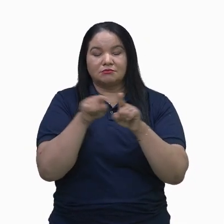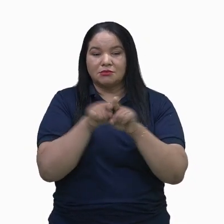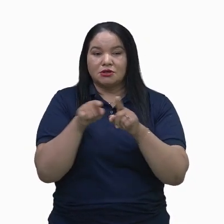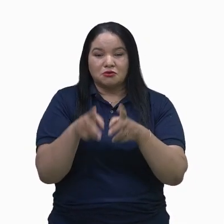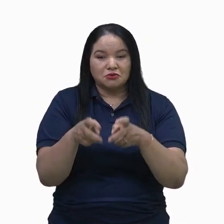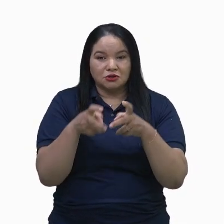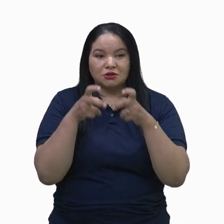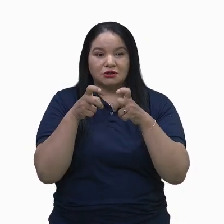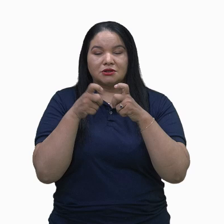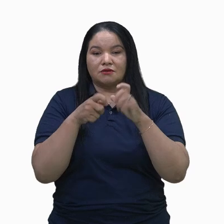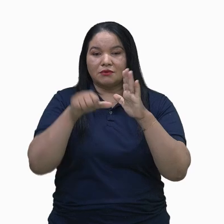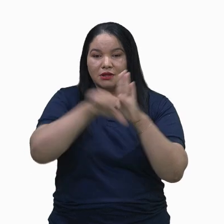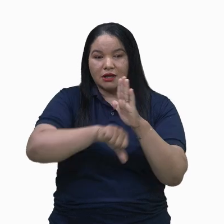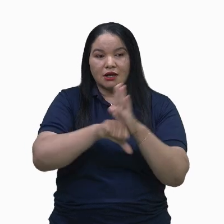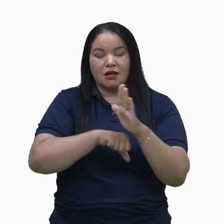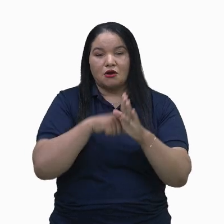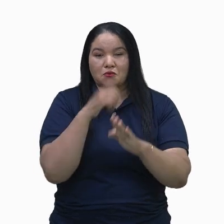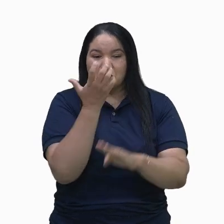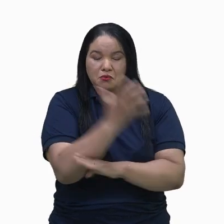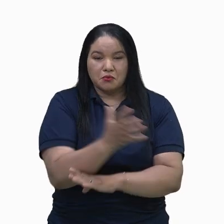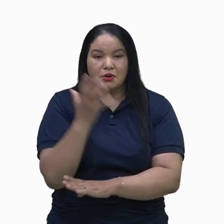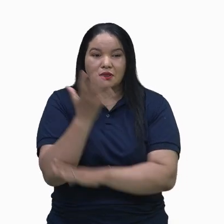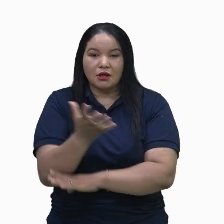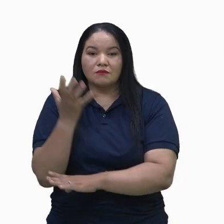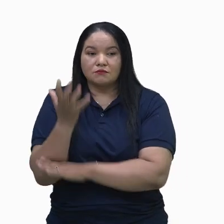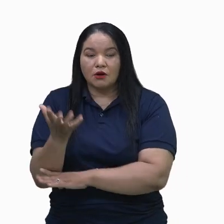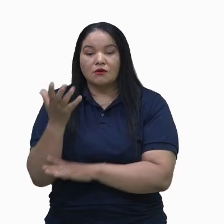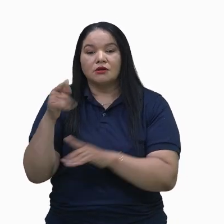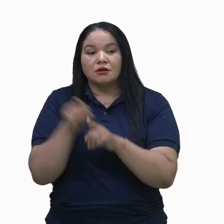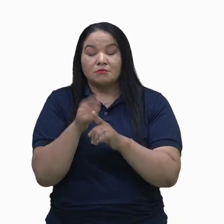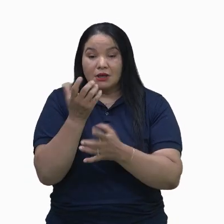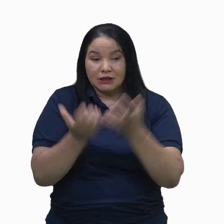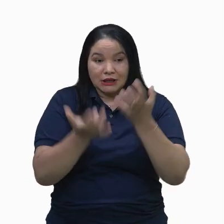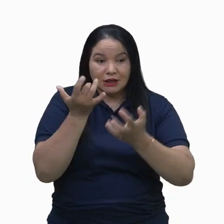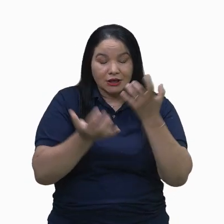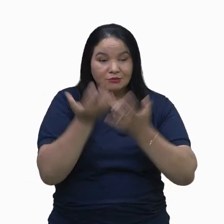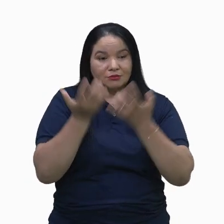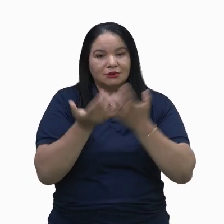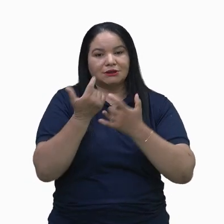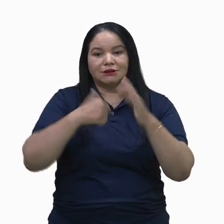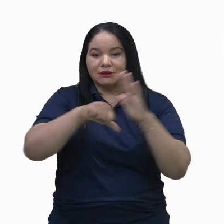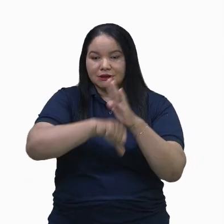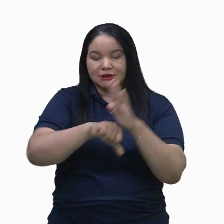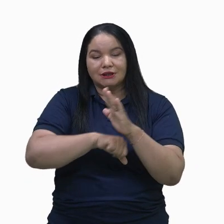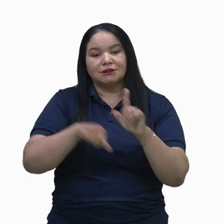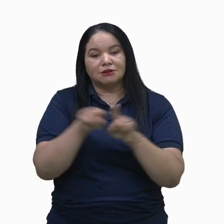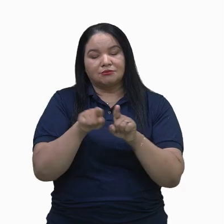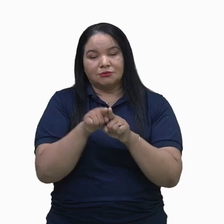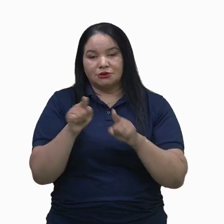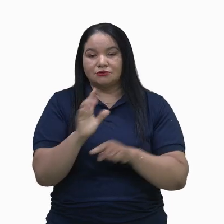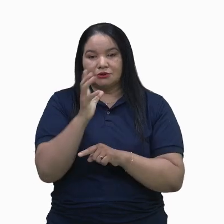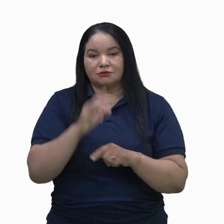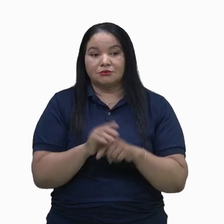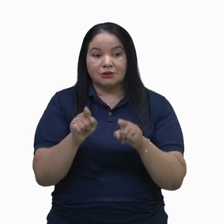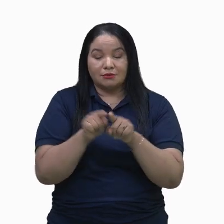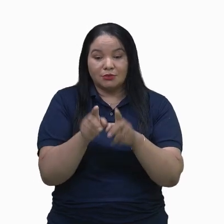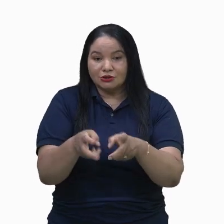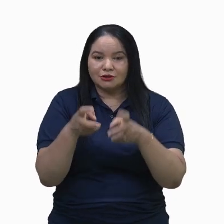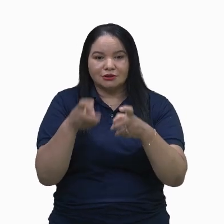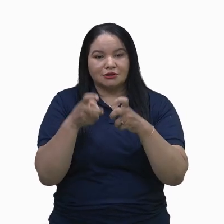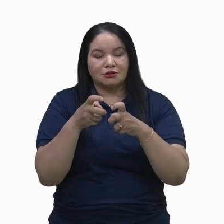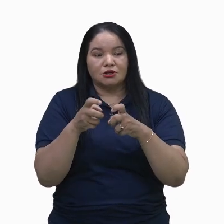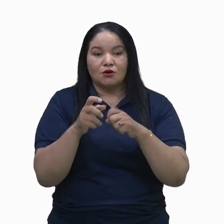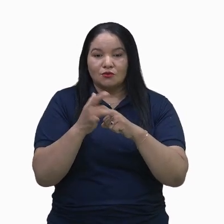ilegais, voltadas aí para o desmatamento, né, a questão dessas queimadas ilegais que ocorrem também, o garimpo ilegal,